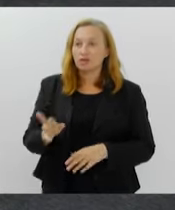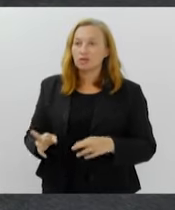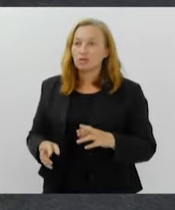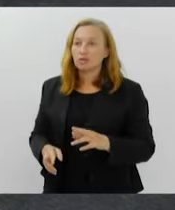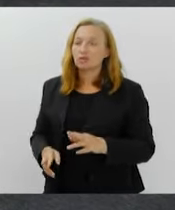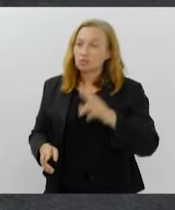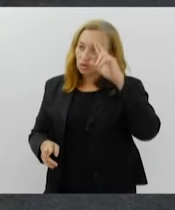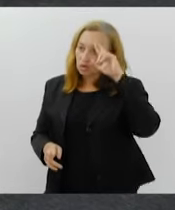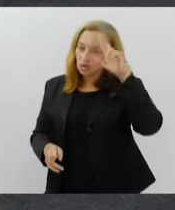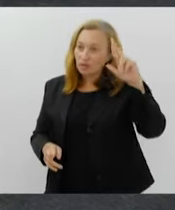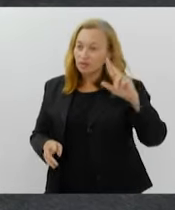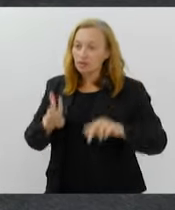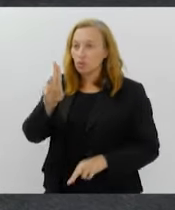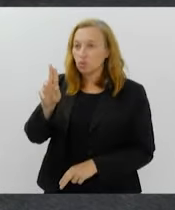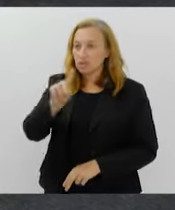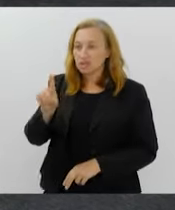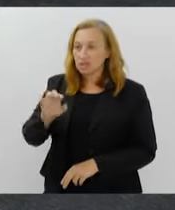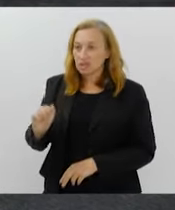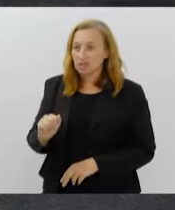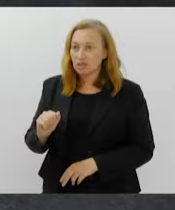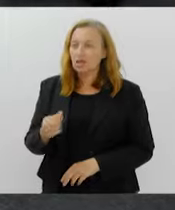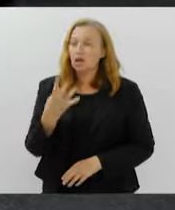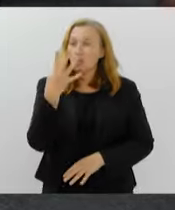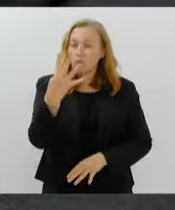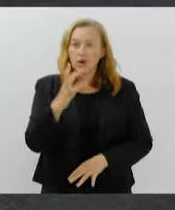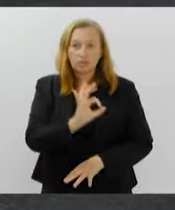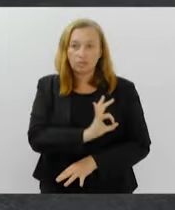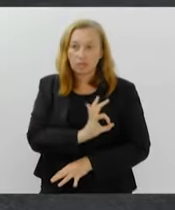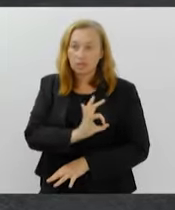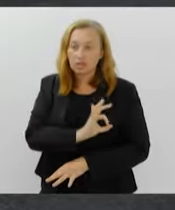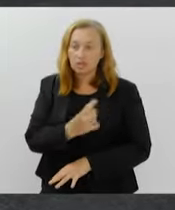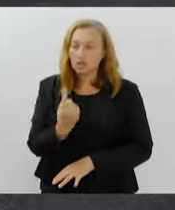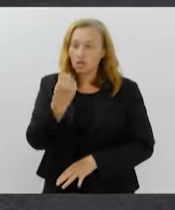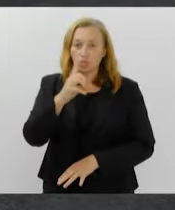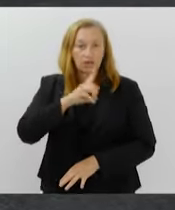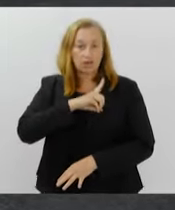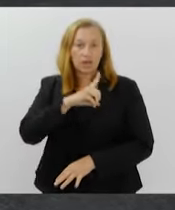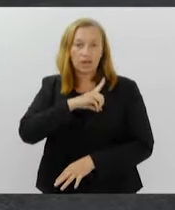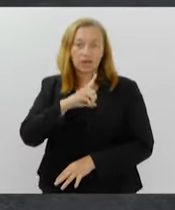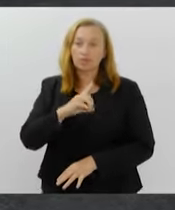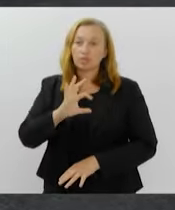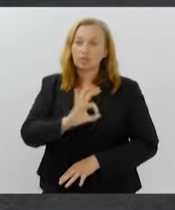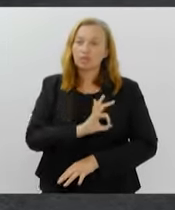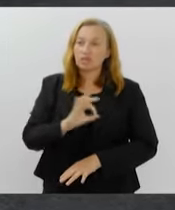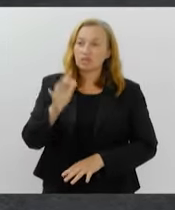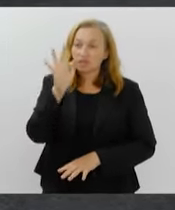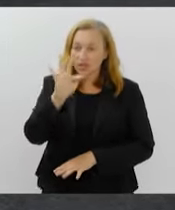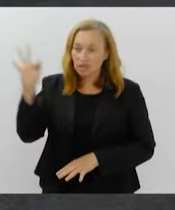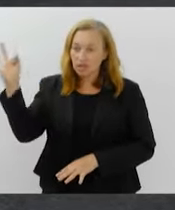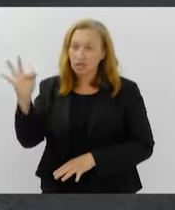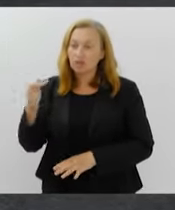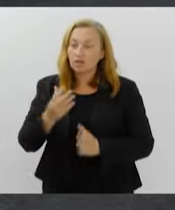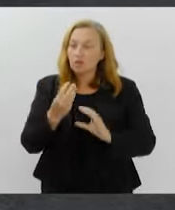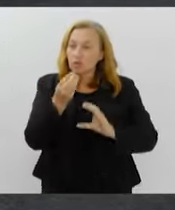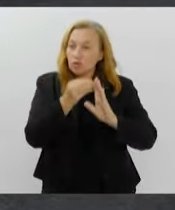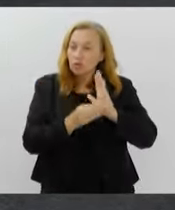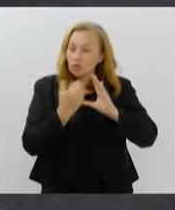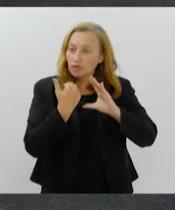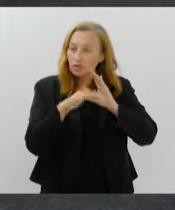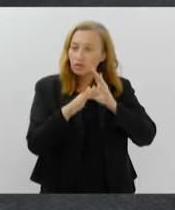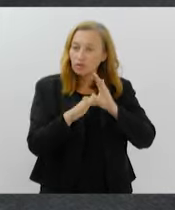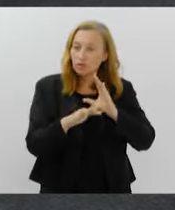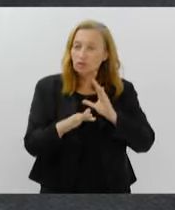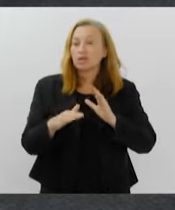quatro agentes e um delegado da polícia federal de acordo com o Ofício enviado pela associação dos